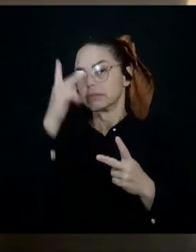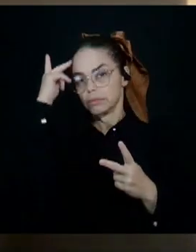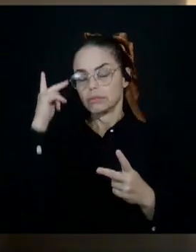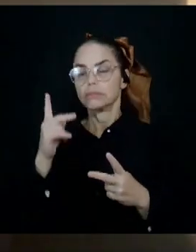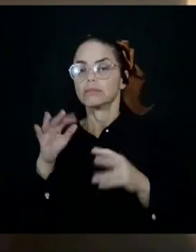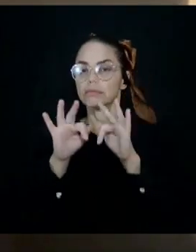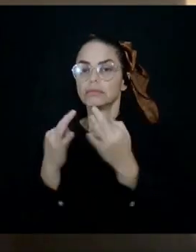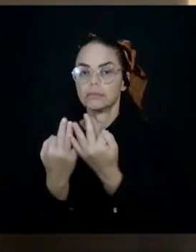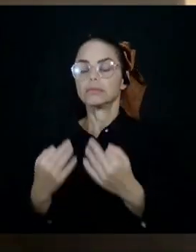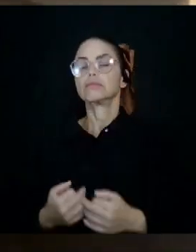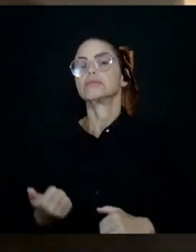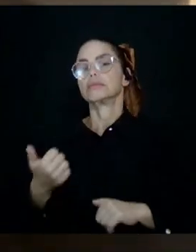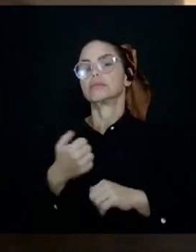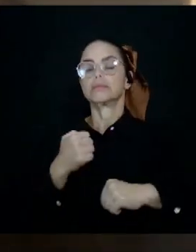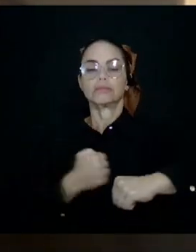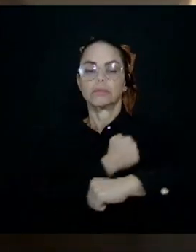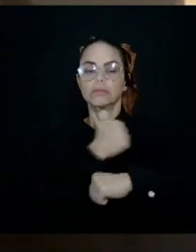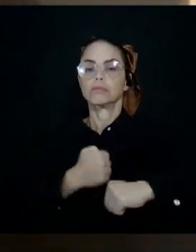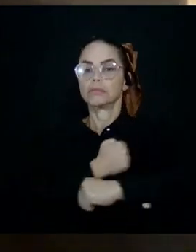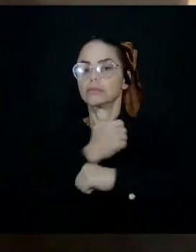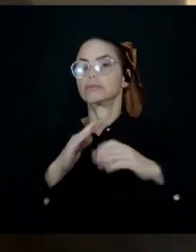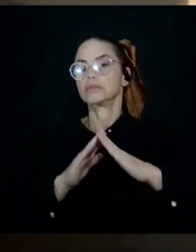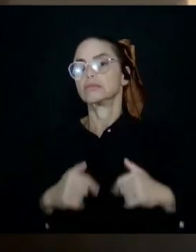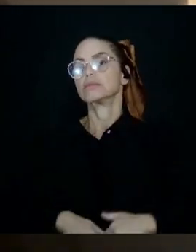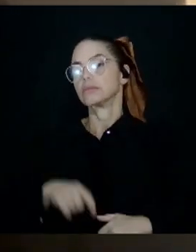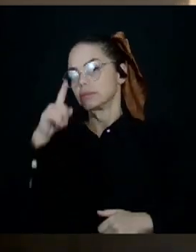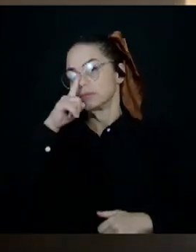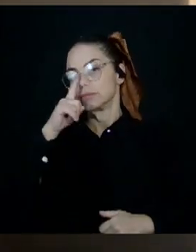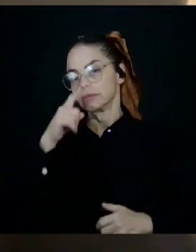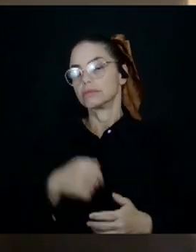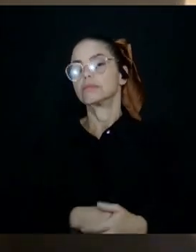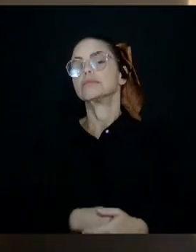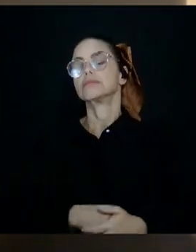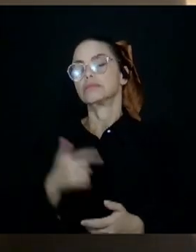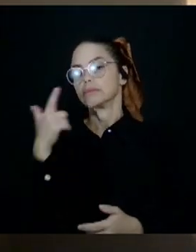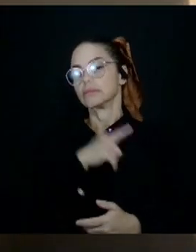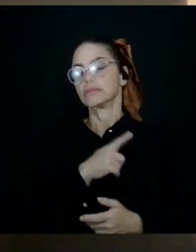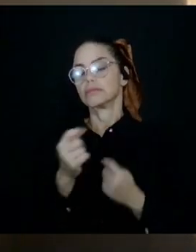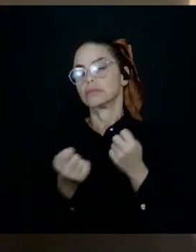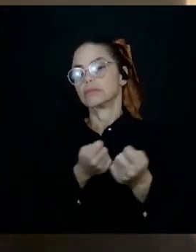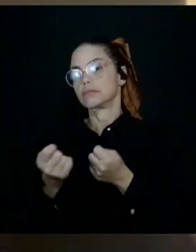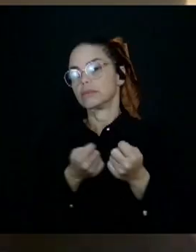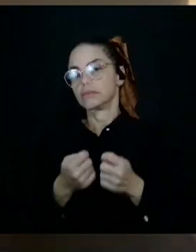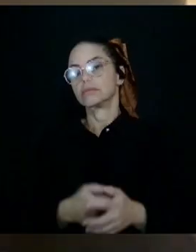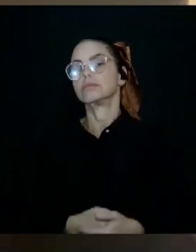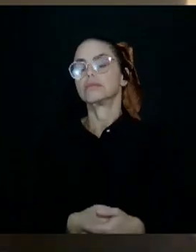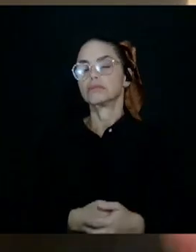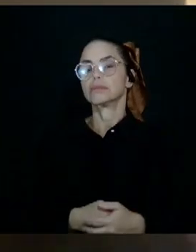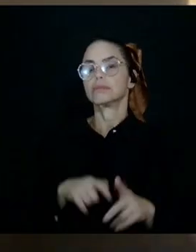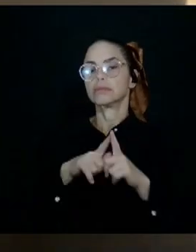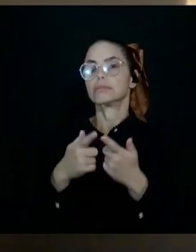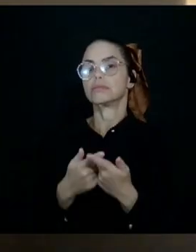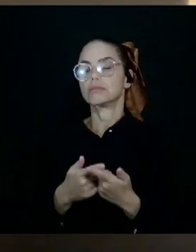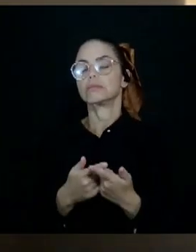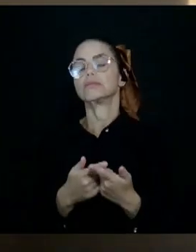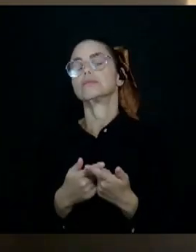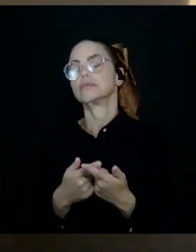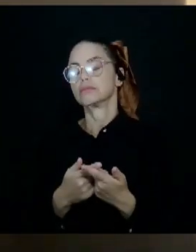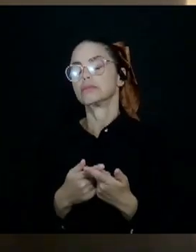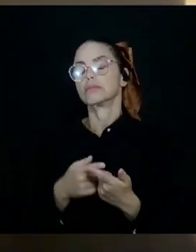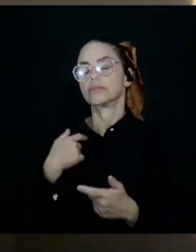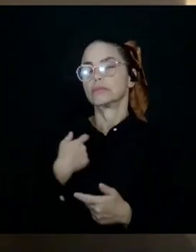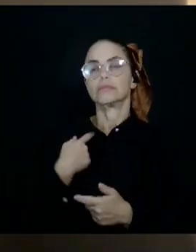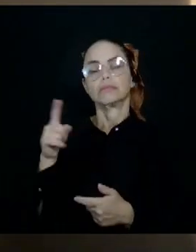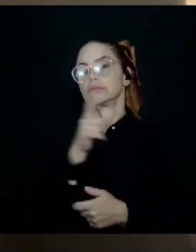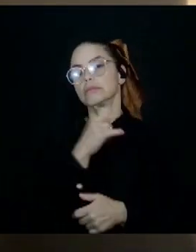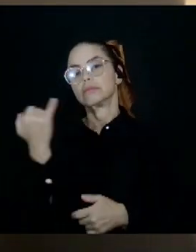casa ou mães e tal, você consegue controlar grupos diferentes. Então, é muito importante que a gente não aceite essas